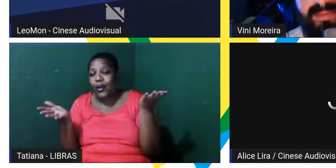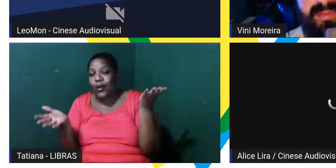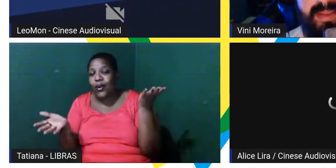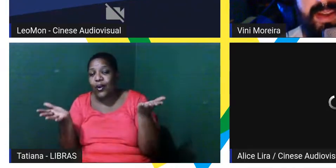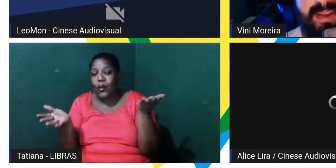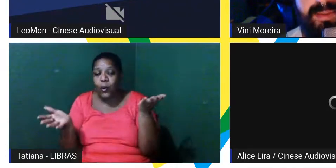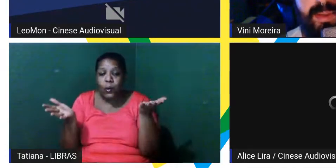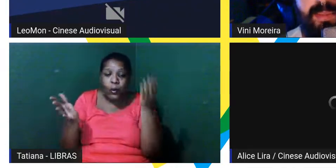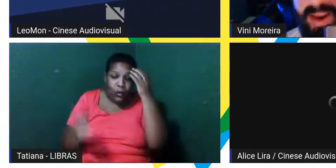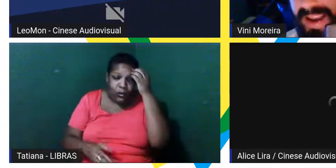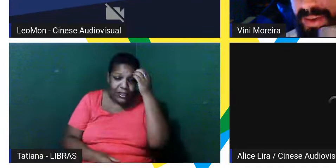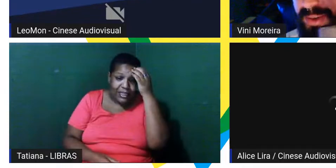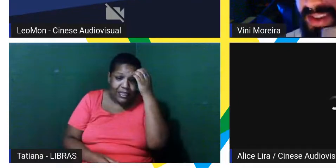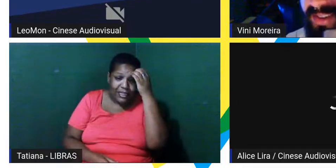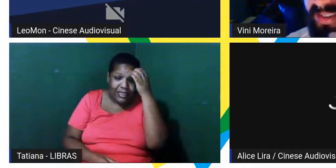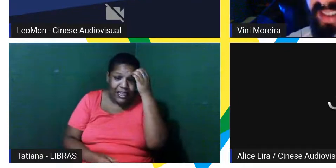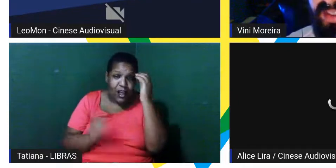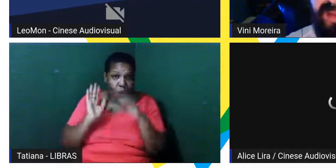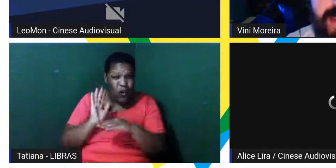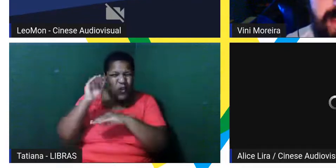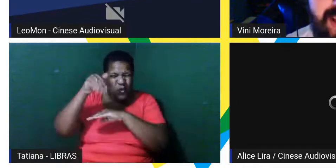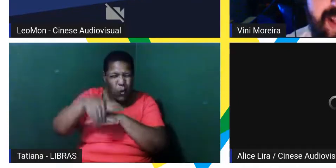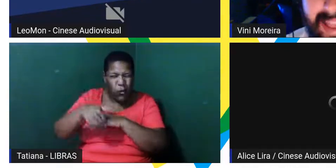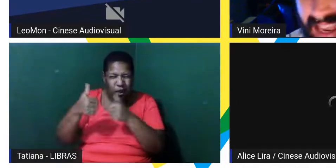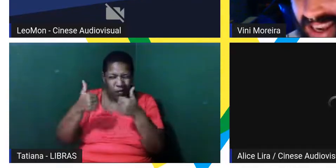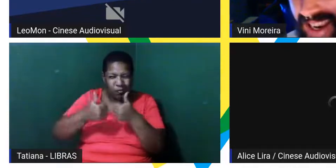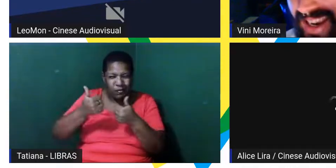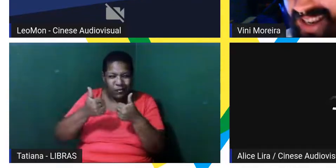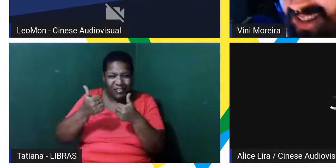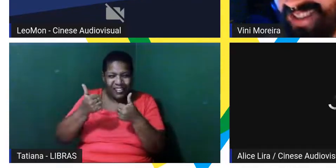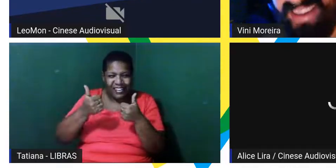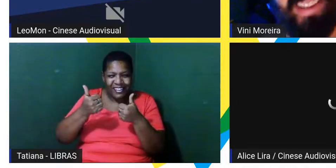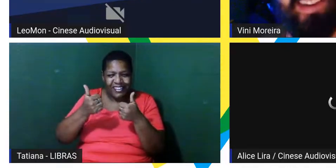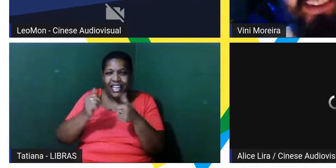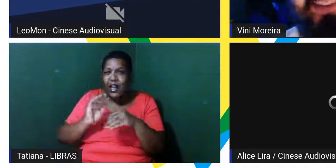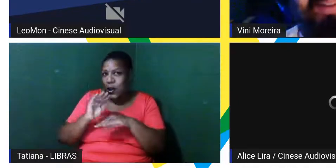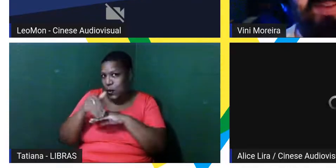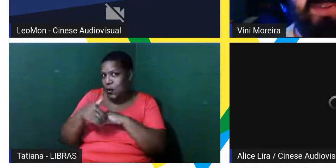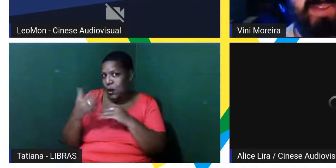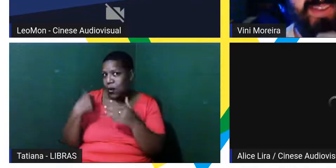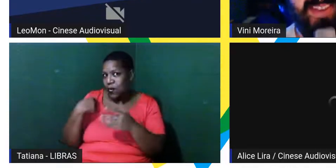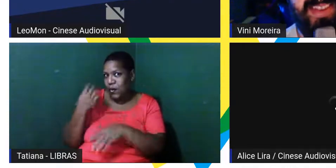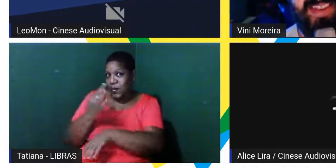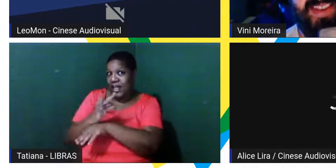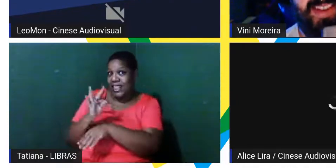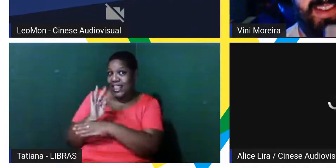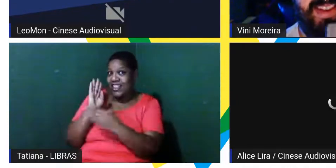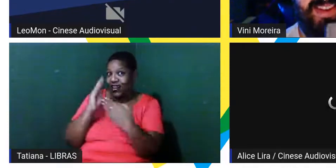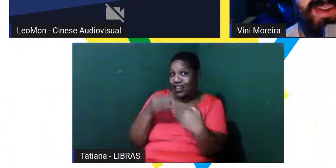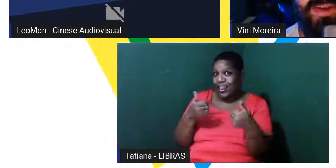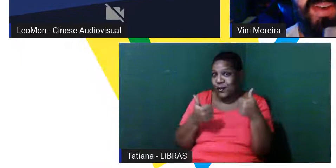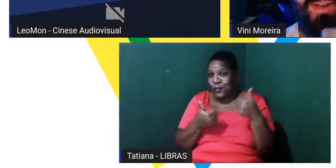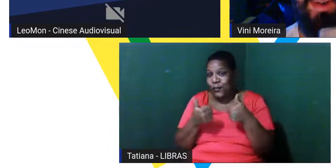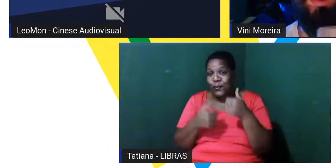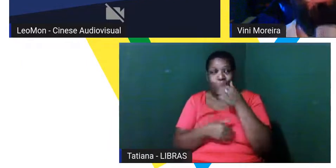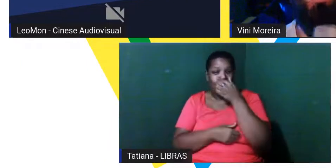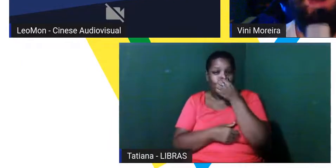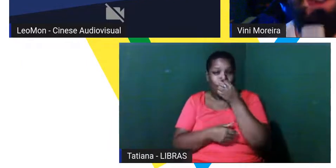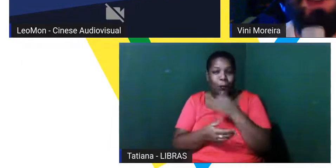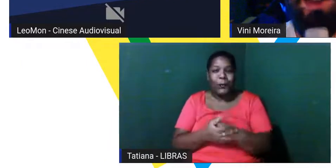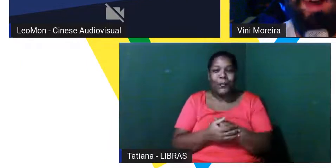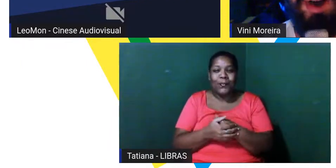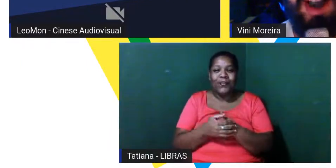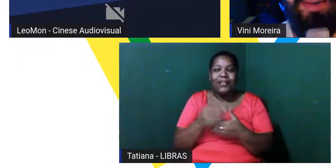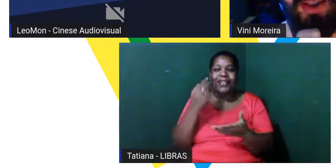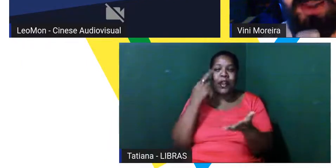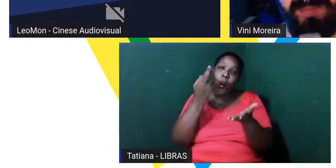a opção vamos pular introdução vou morrer traseiro Golf técnica e Joelson